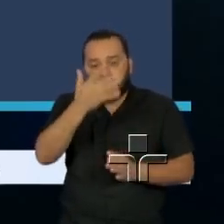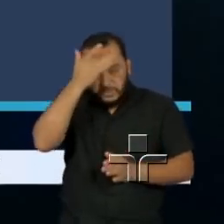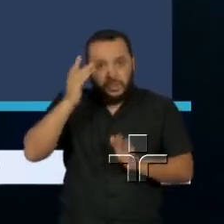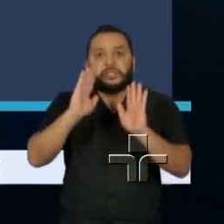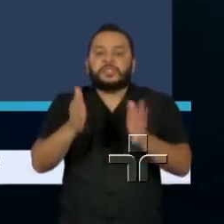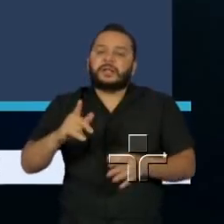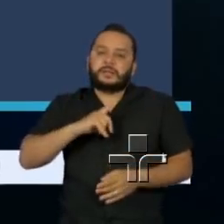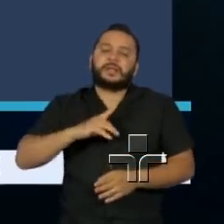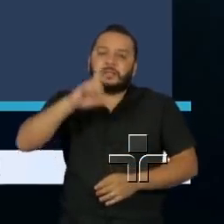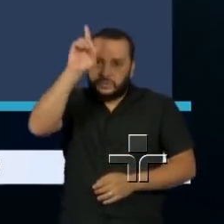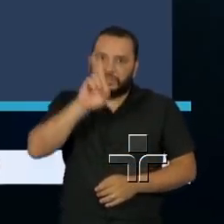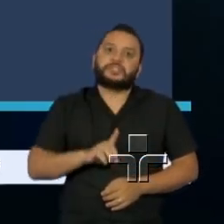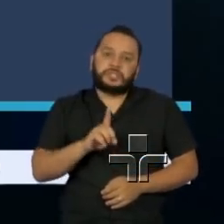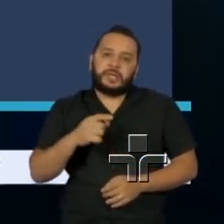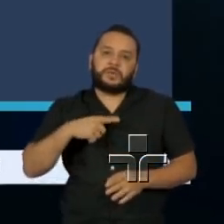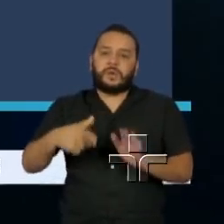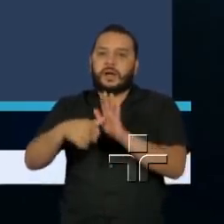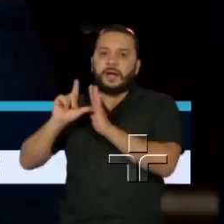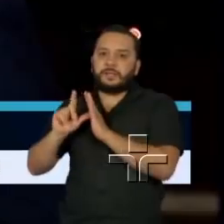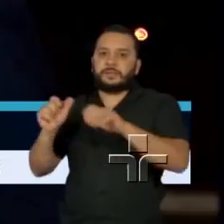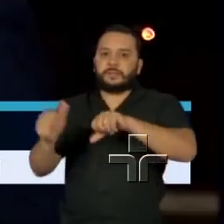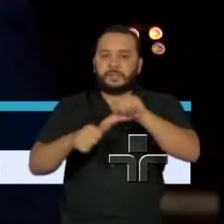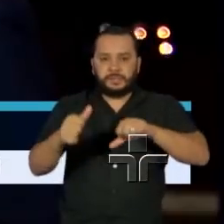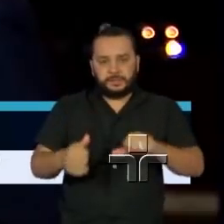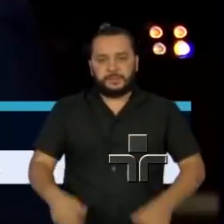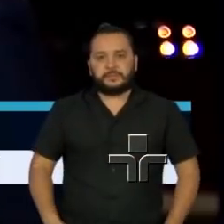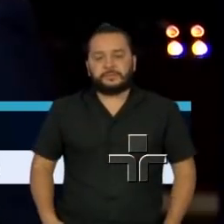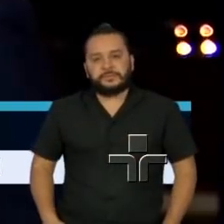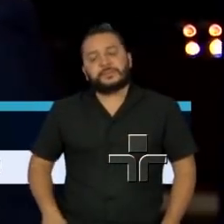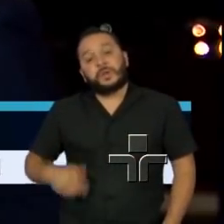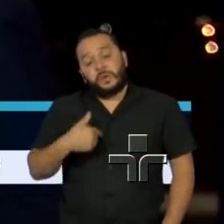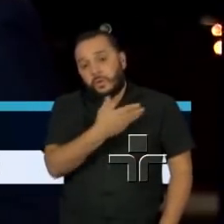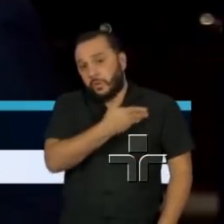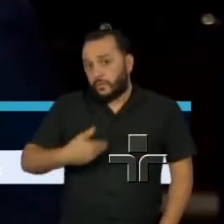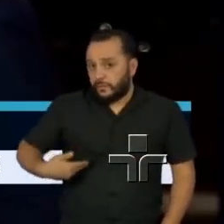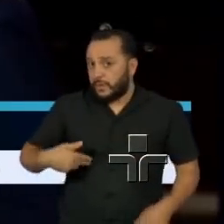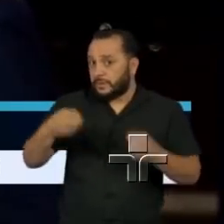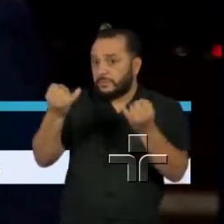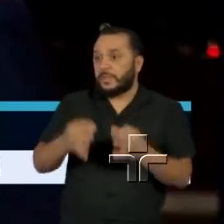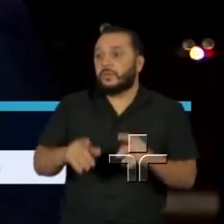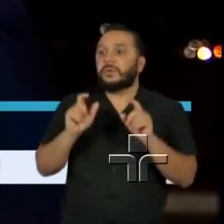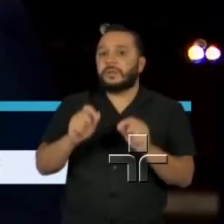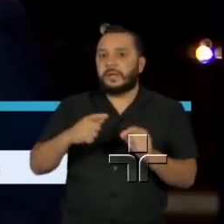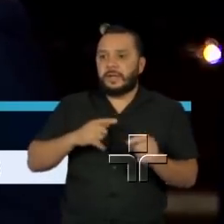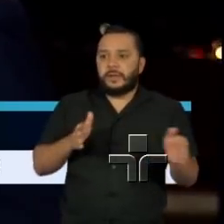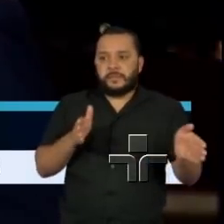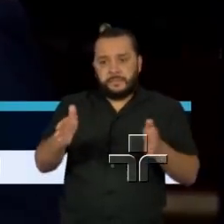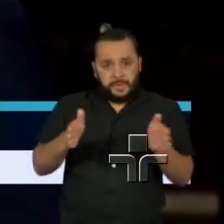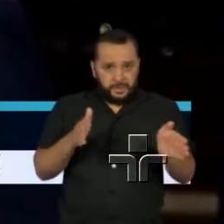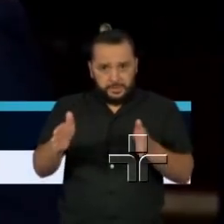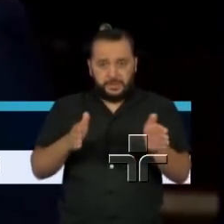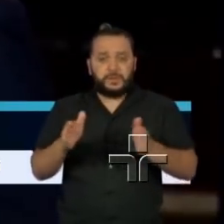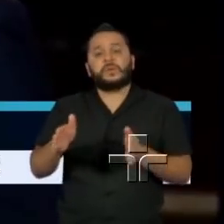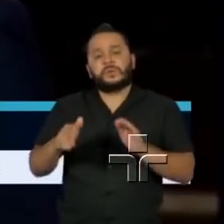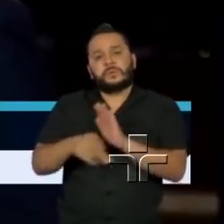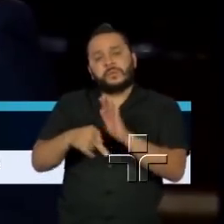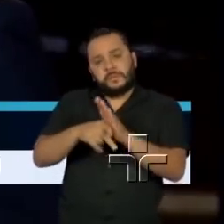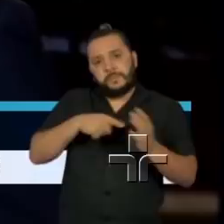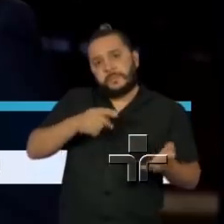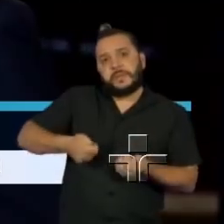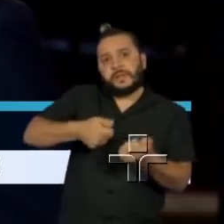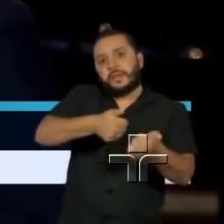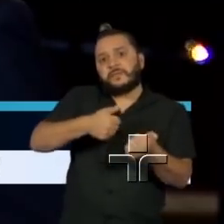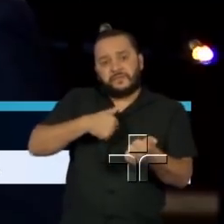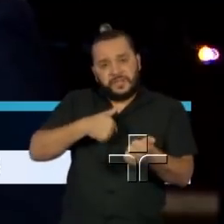possuía direito adquirido antes das mudanças. De acordo com o governo, ainda não existe um prazo para que o sistema de concessão de benefícios